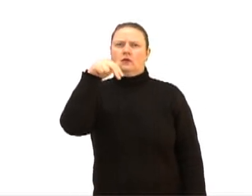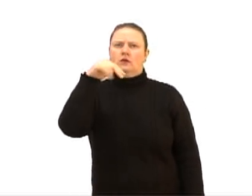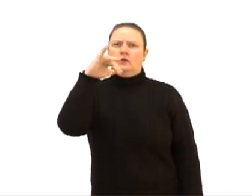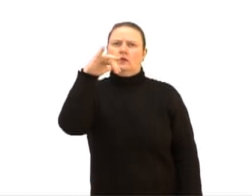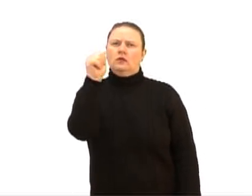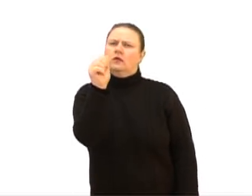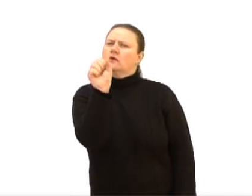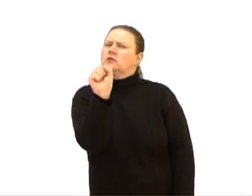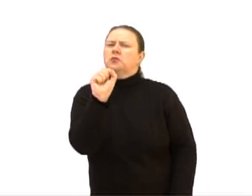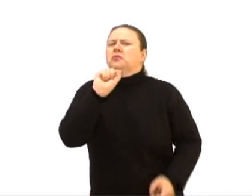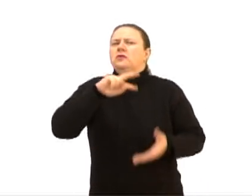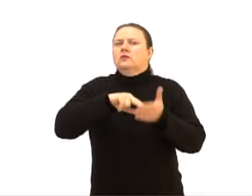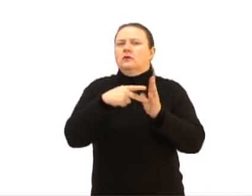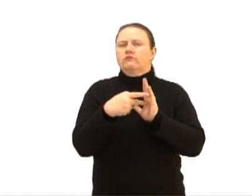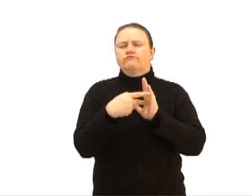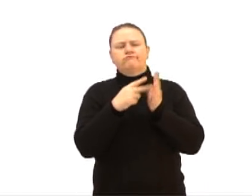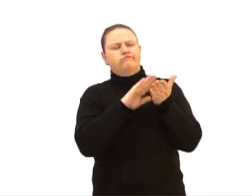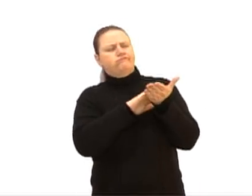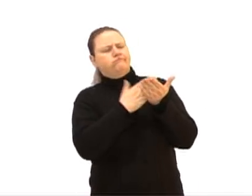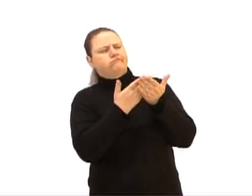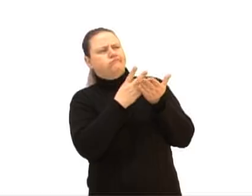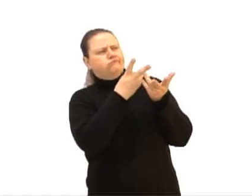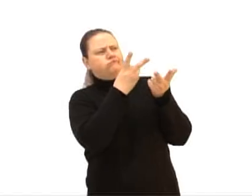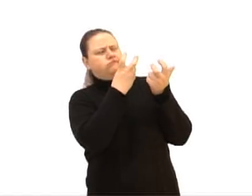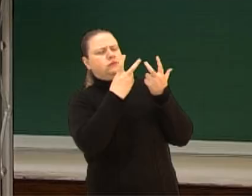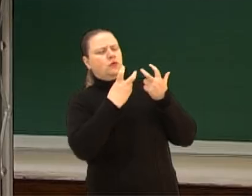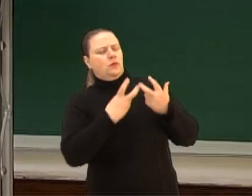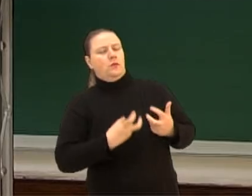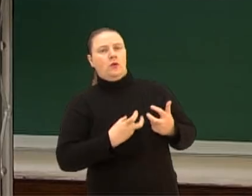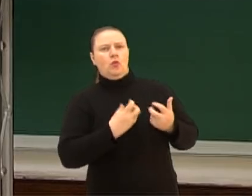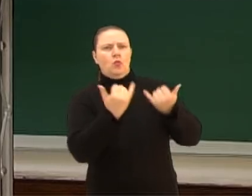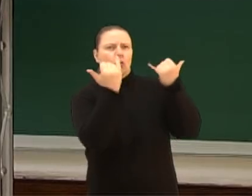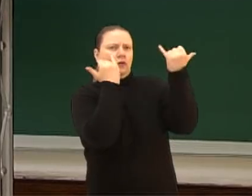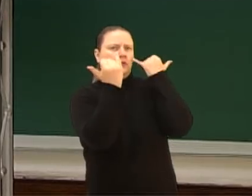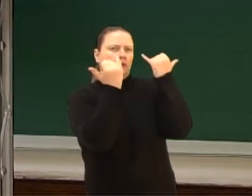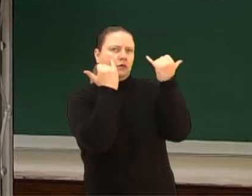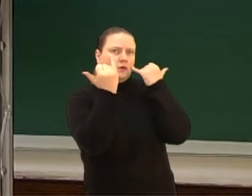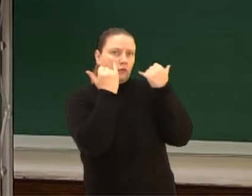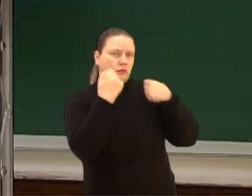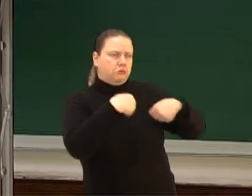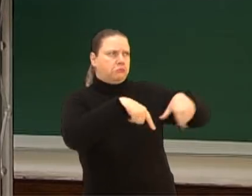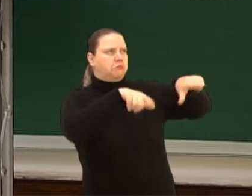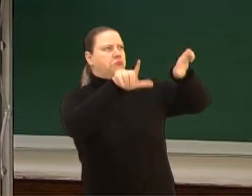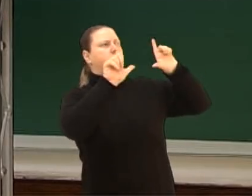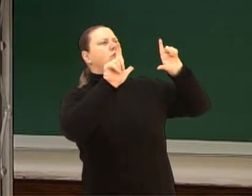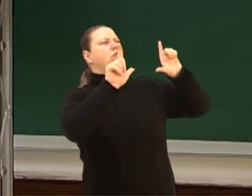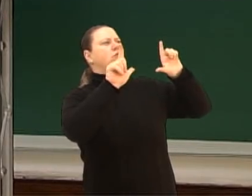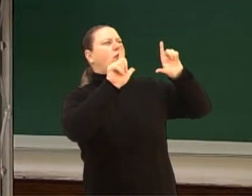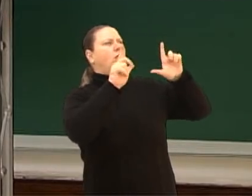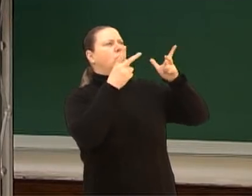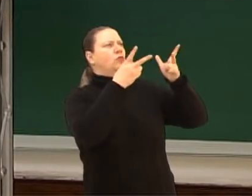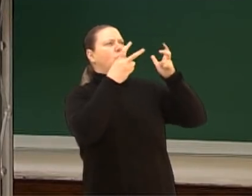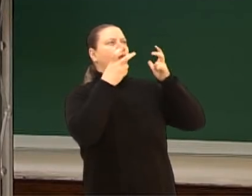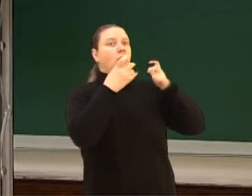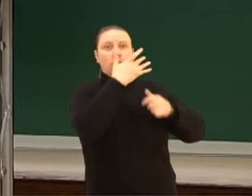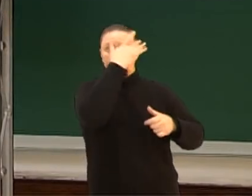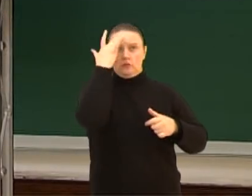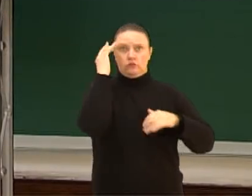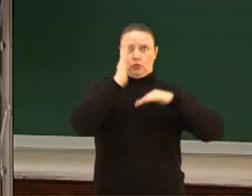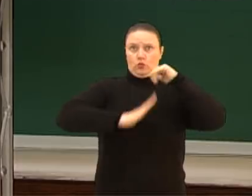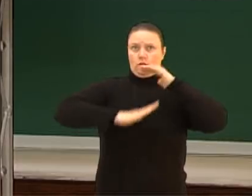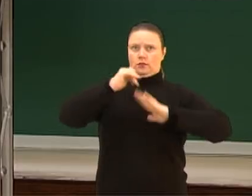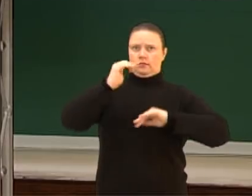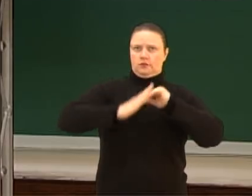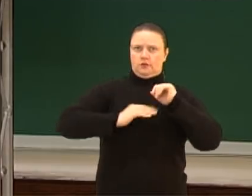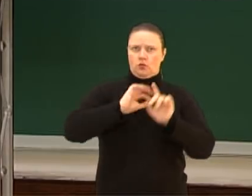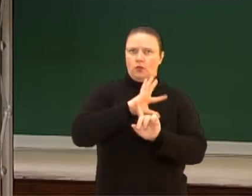interpretar os dados, as informações presentes nessa tela e observar o que o pintor, o que o artista